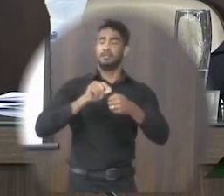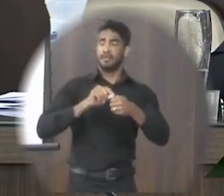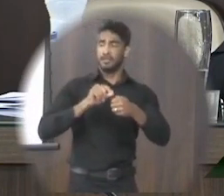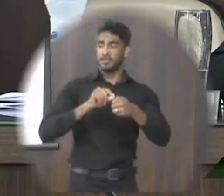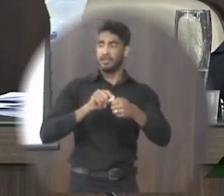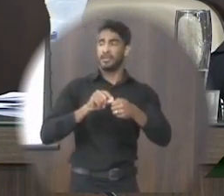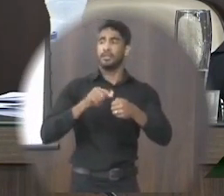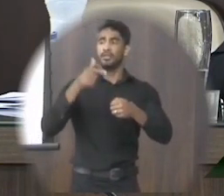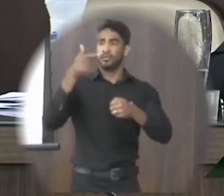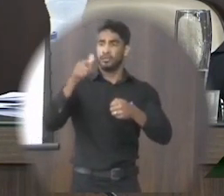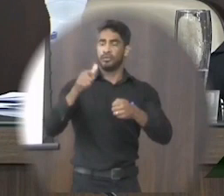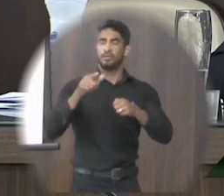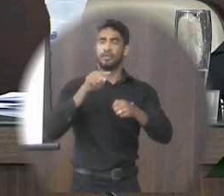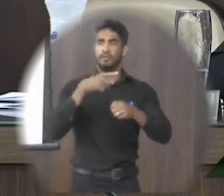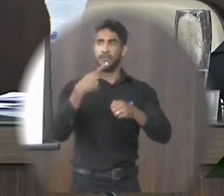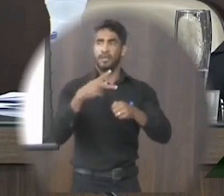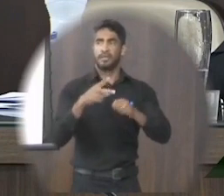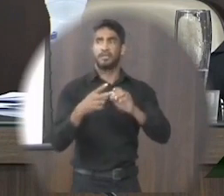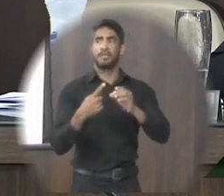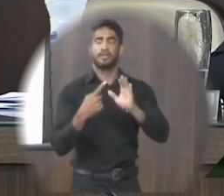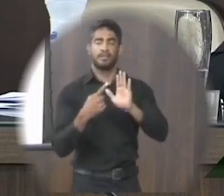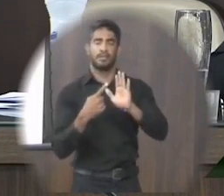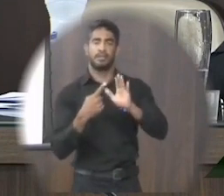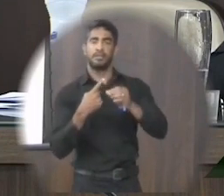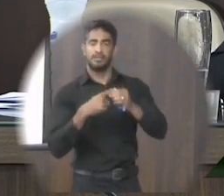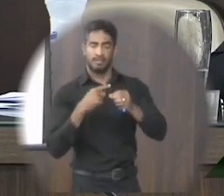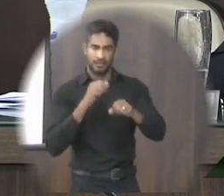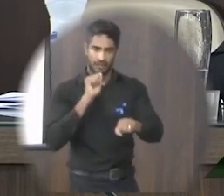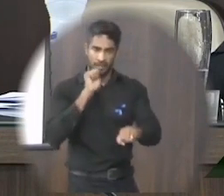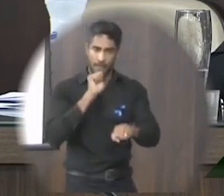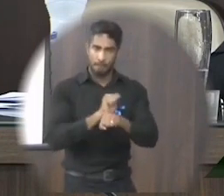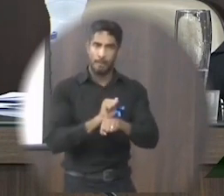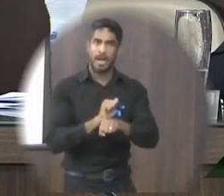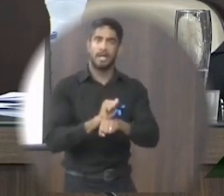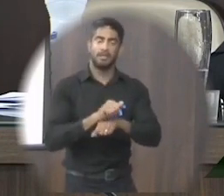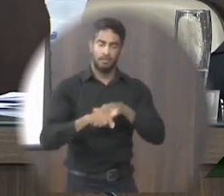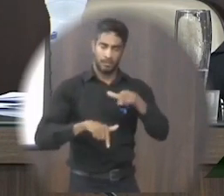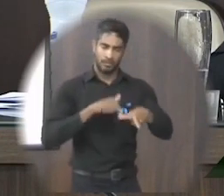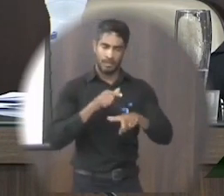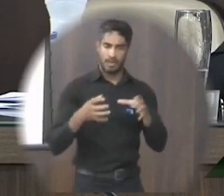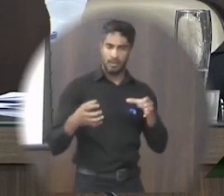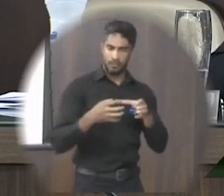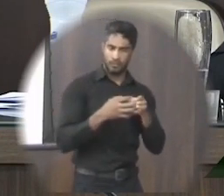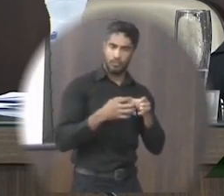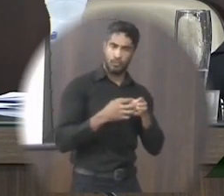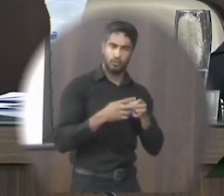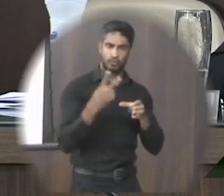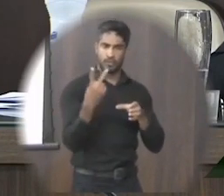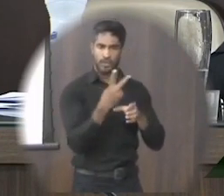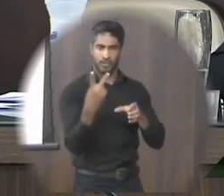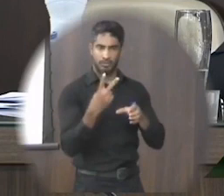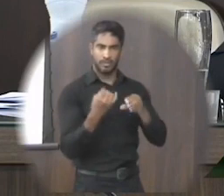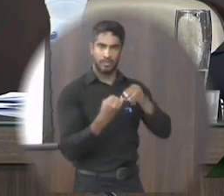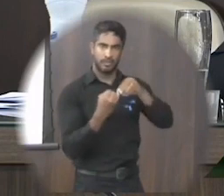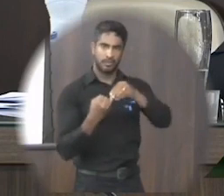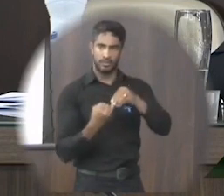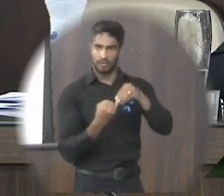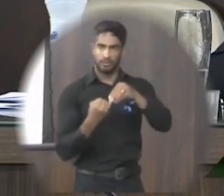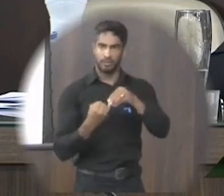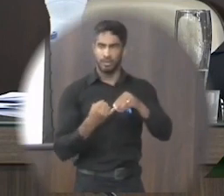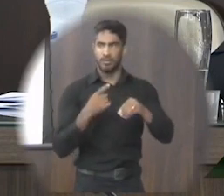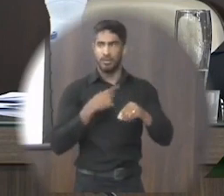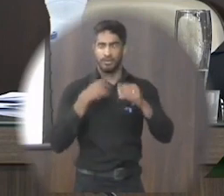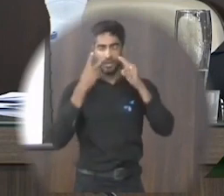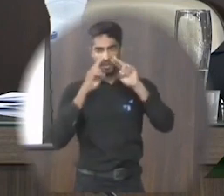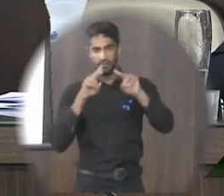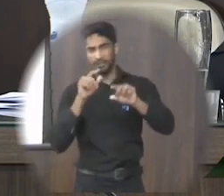agências bancárias da referida cidade, mas foram interceptados pela ação conjunta realizada pelas duas instituições. Tendo em